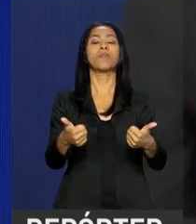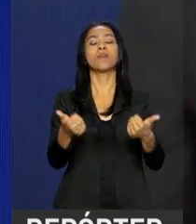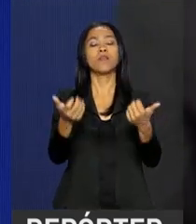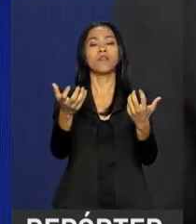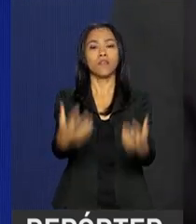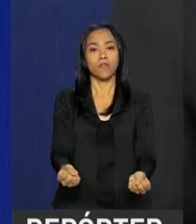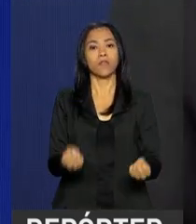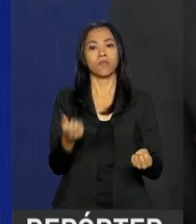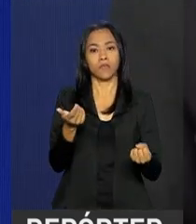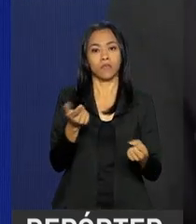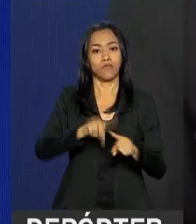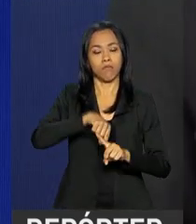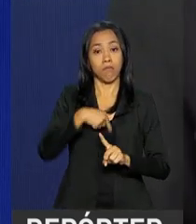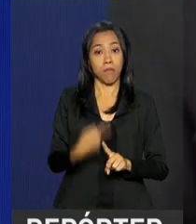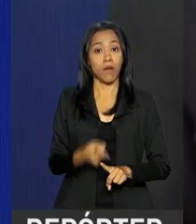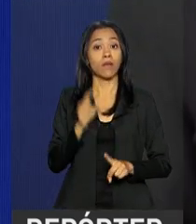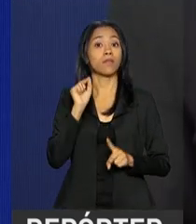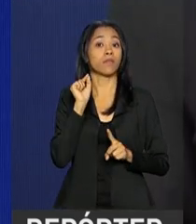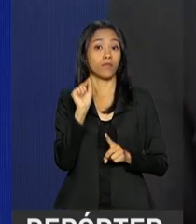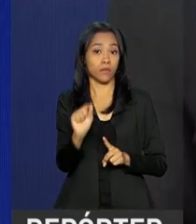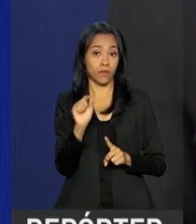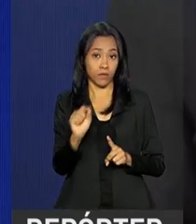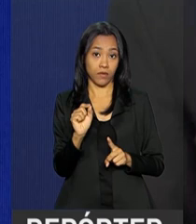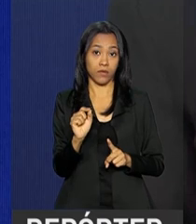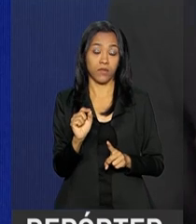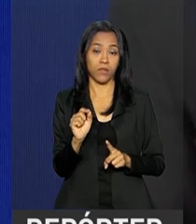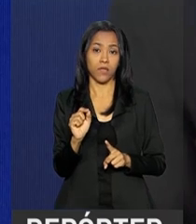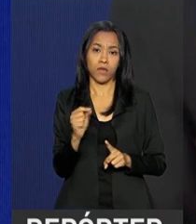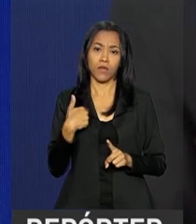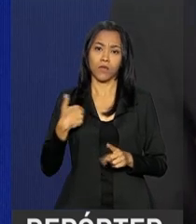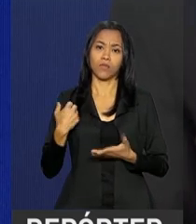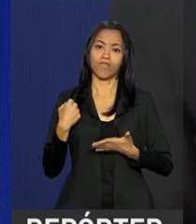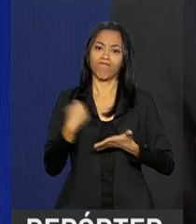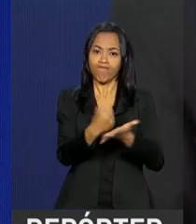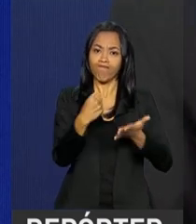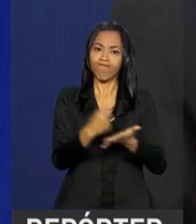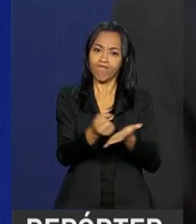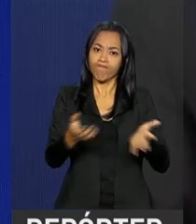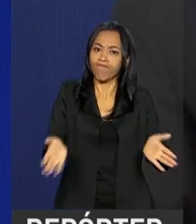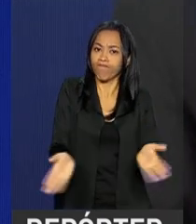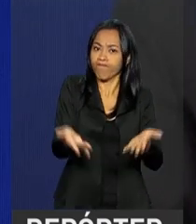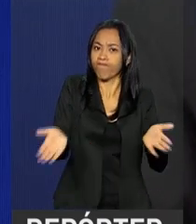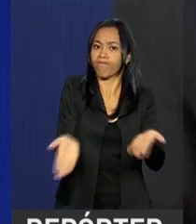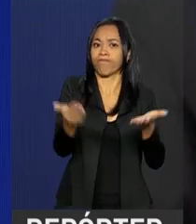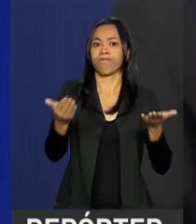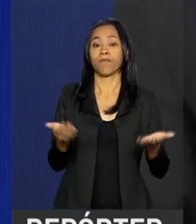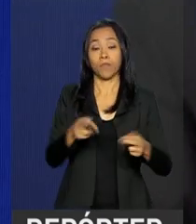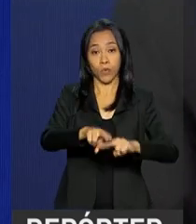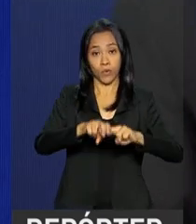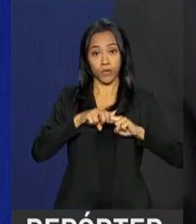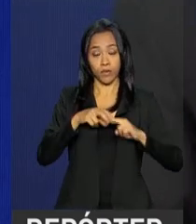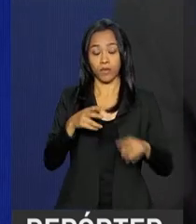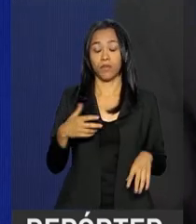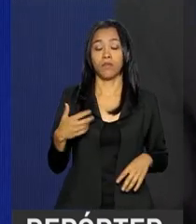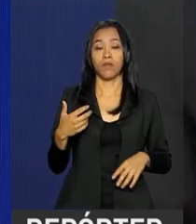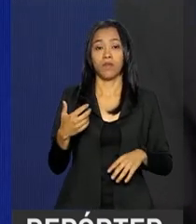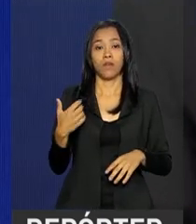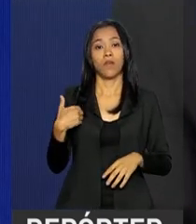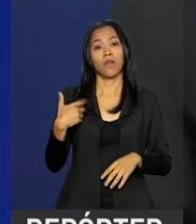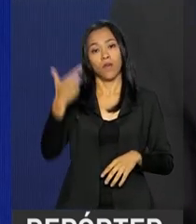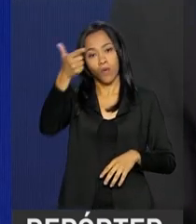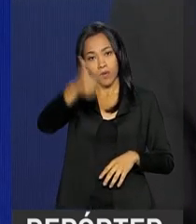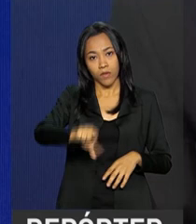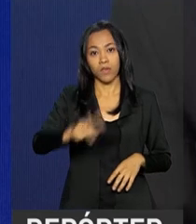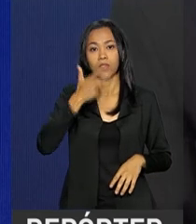daremos cada vez mais a nossa contribuição. Por isso, eu retorno às